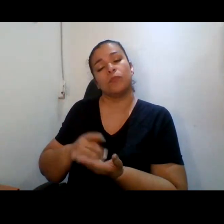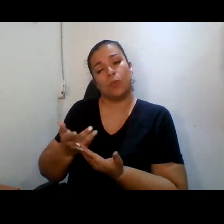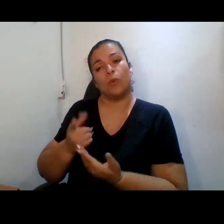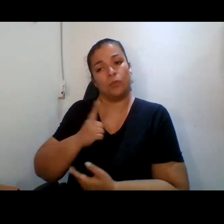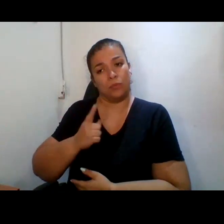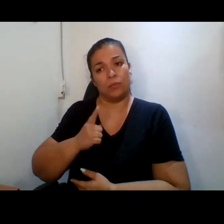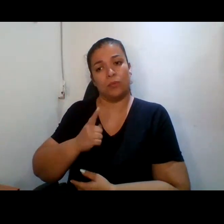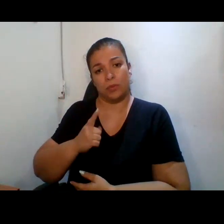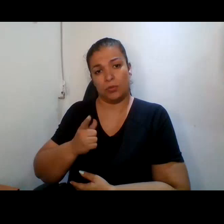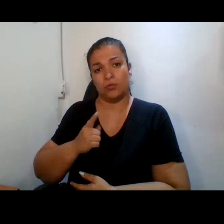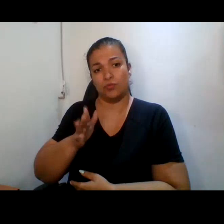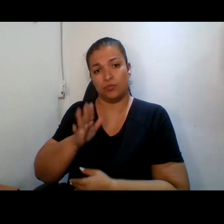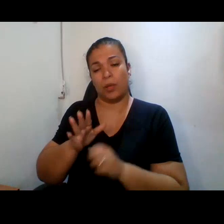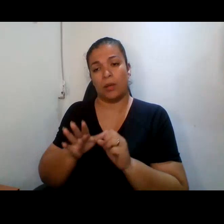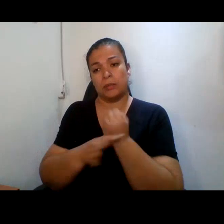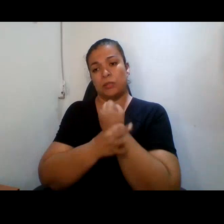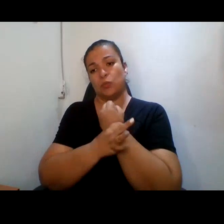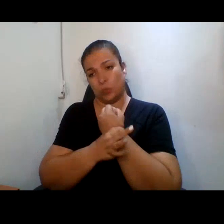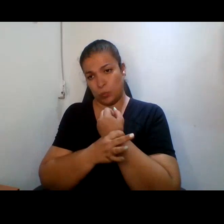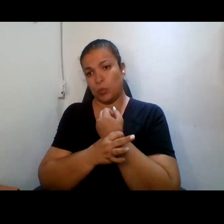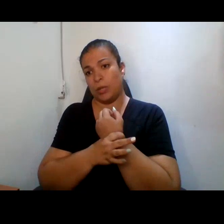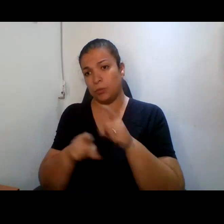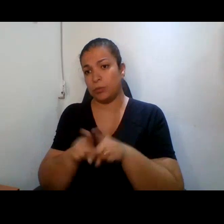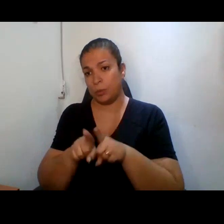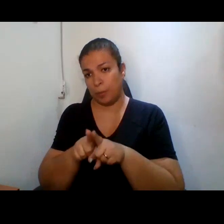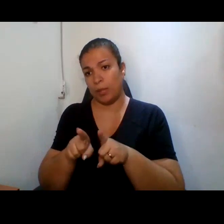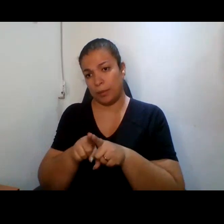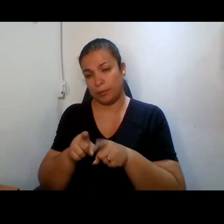vocês já ficam assegurados também.